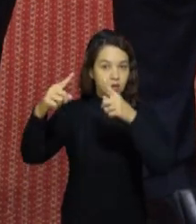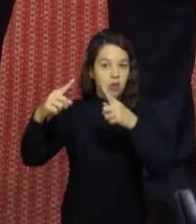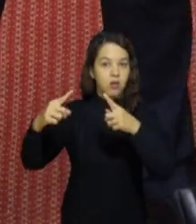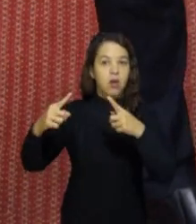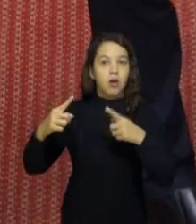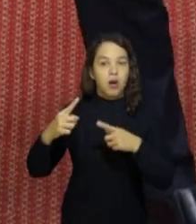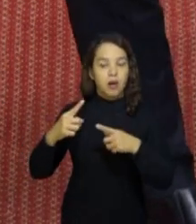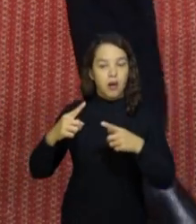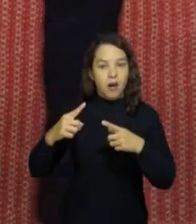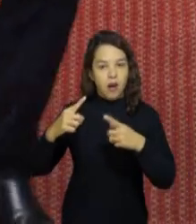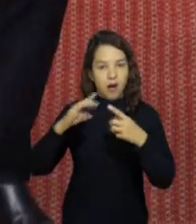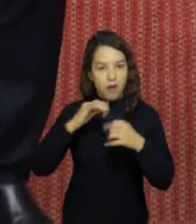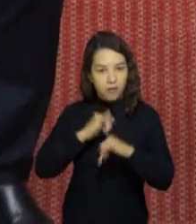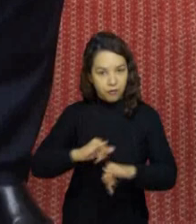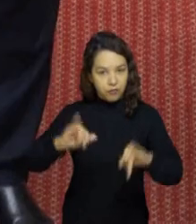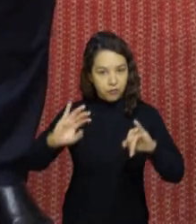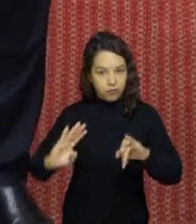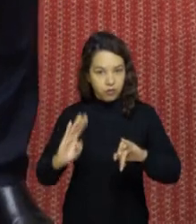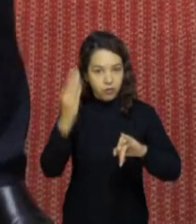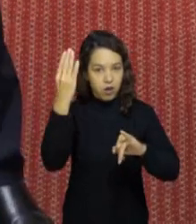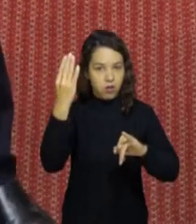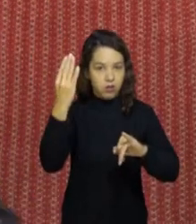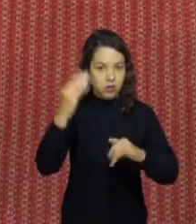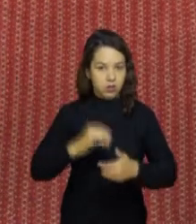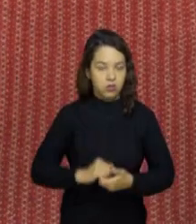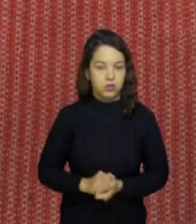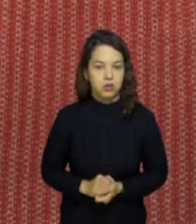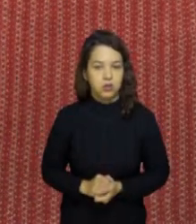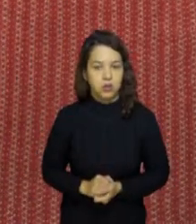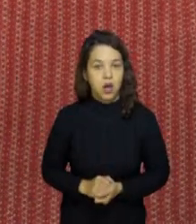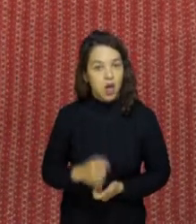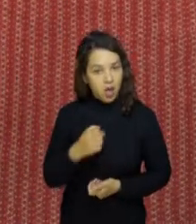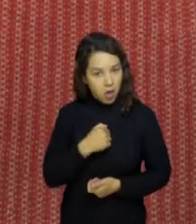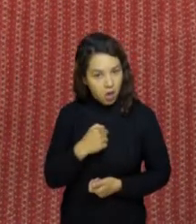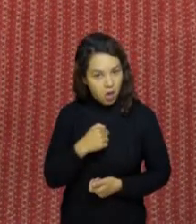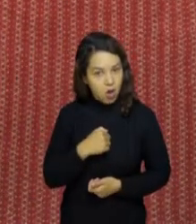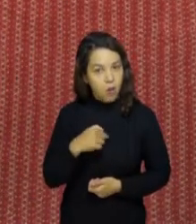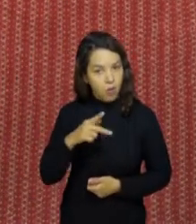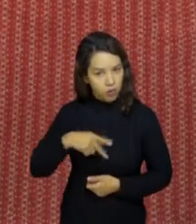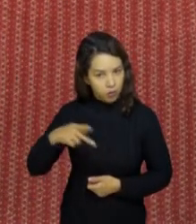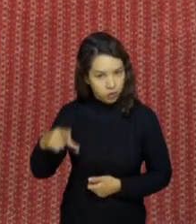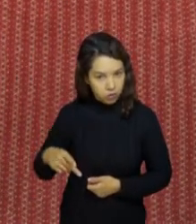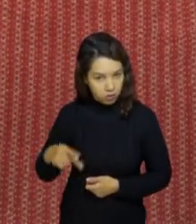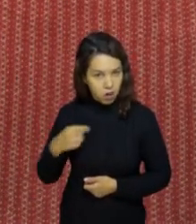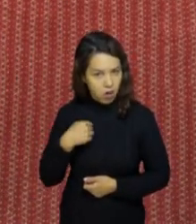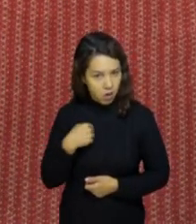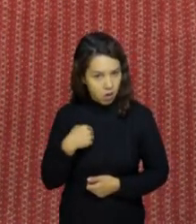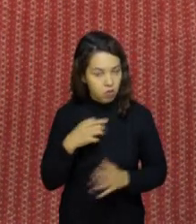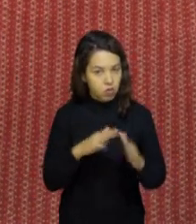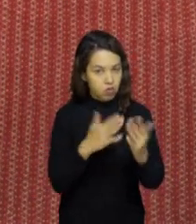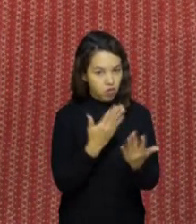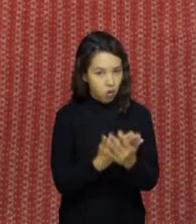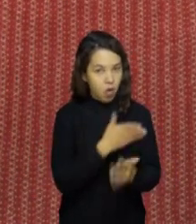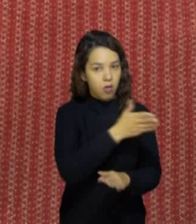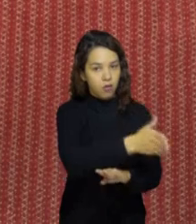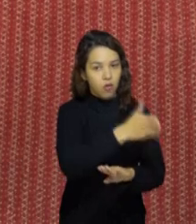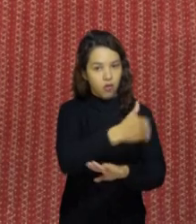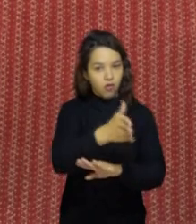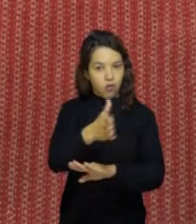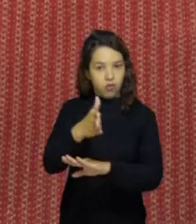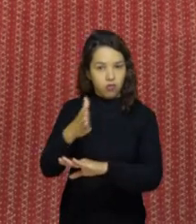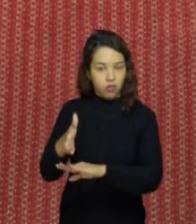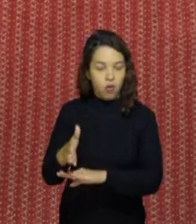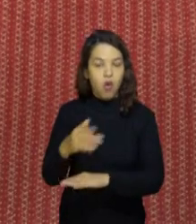educadora, tenho ido para as escolas e tenho dito para todo mundo, quando chega uma notícia, a primeira coisa, qual é